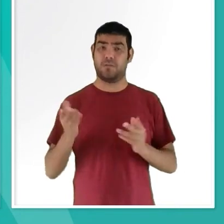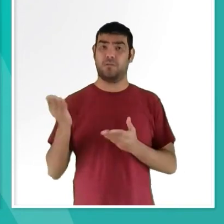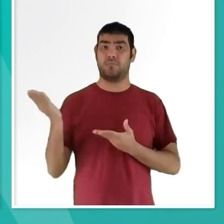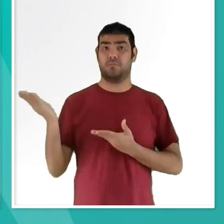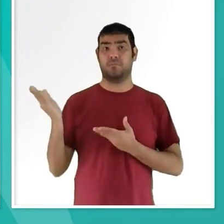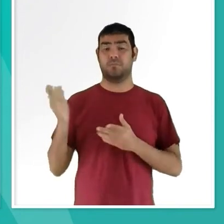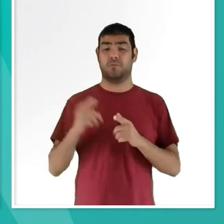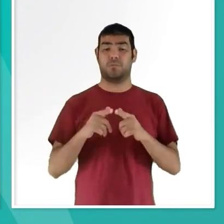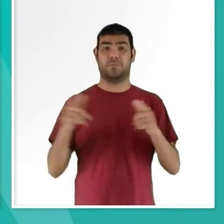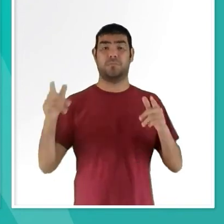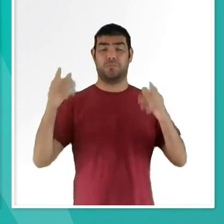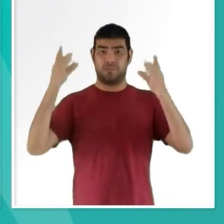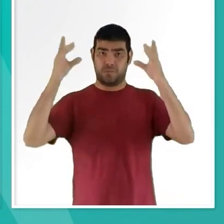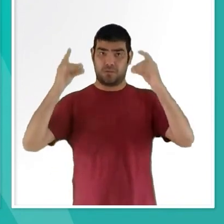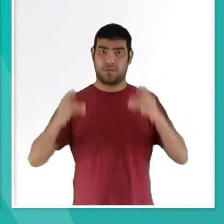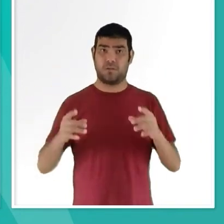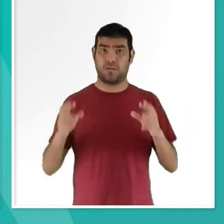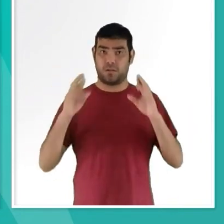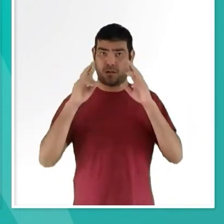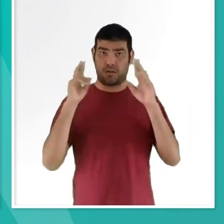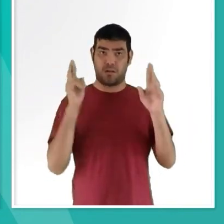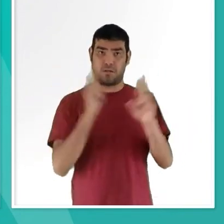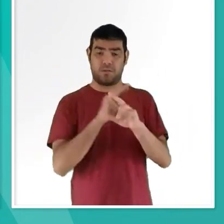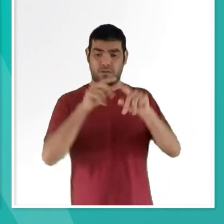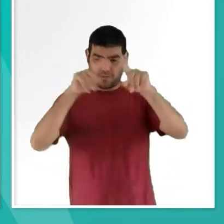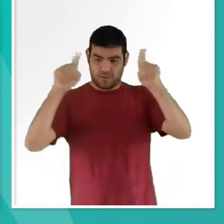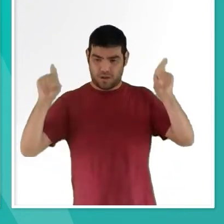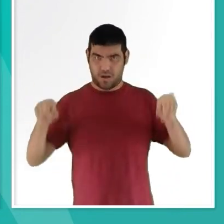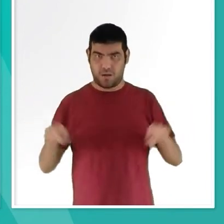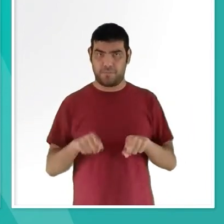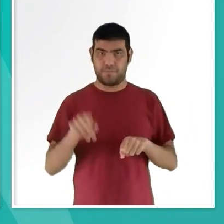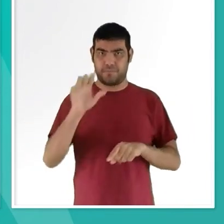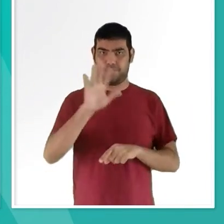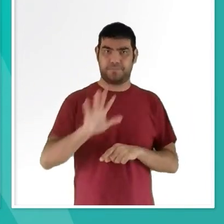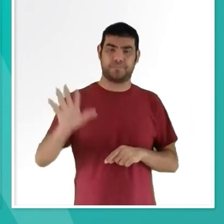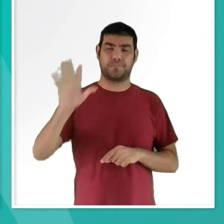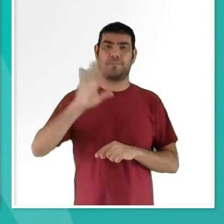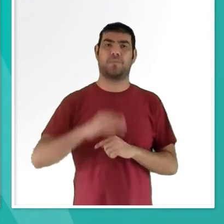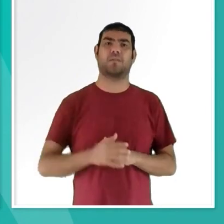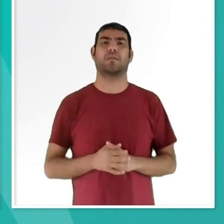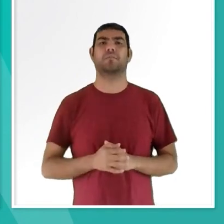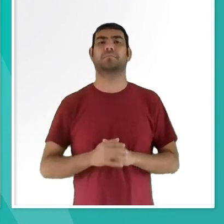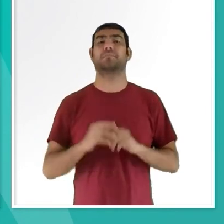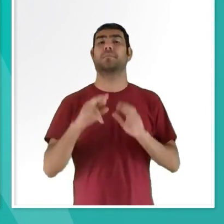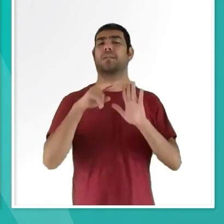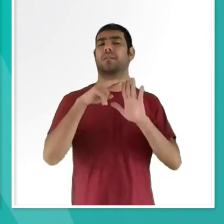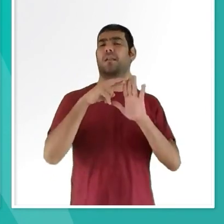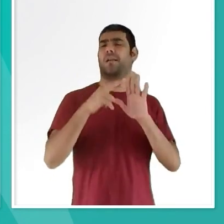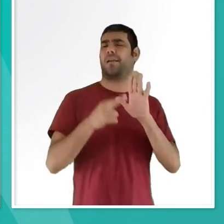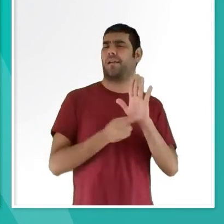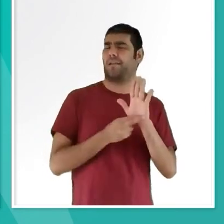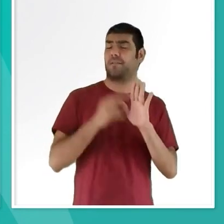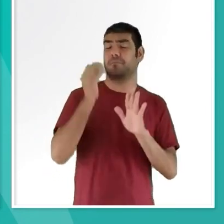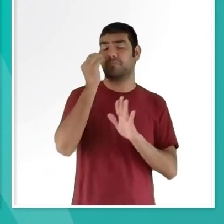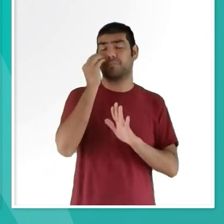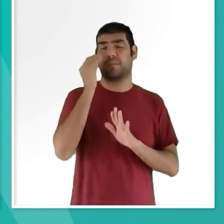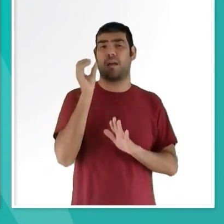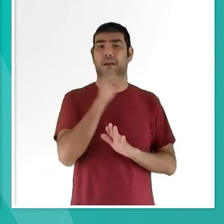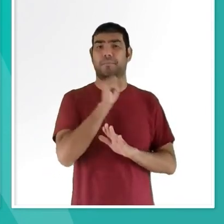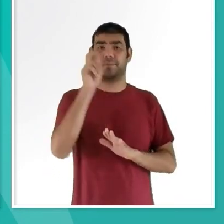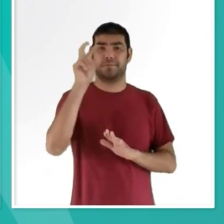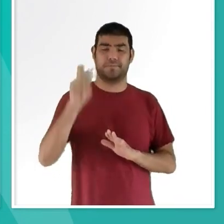detalhes relacionados ao campo de futebol. E com relação às regras? Vamos ver rapidamente aí as